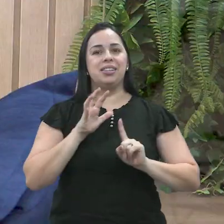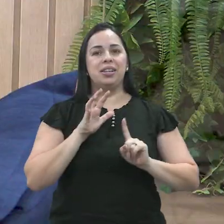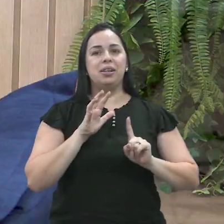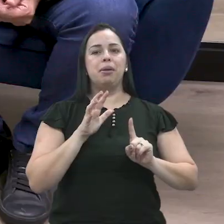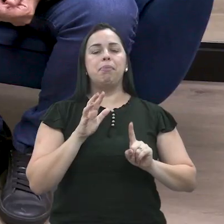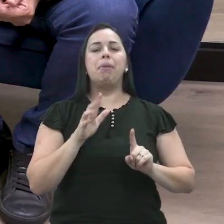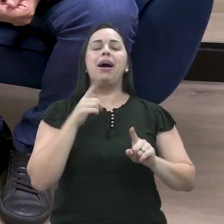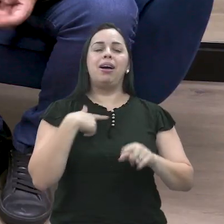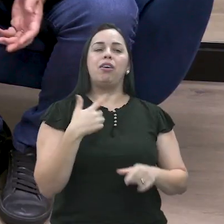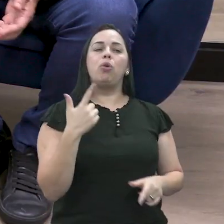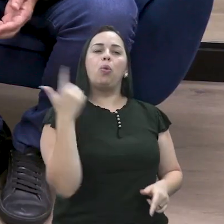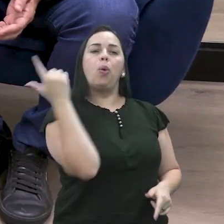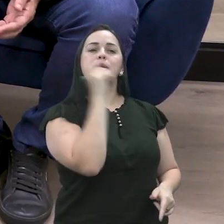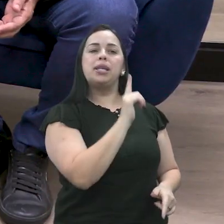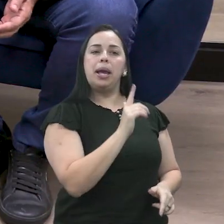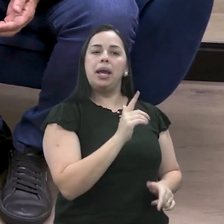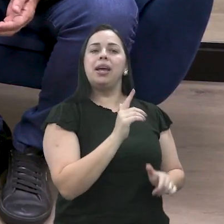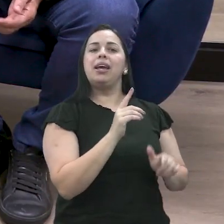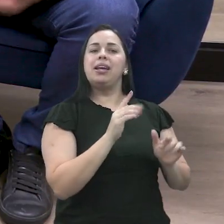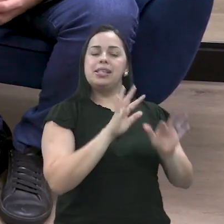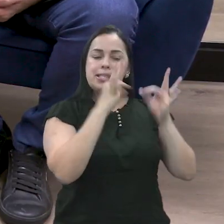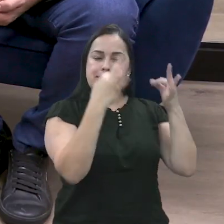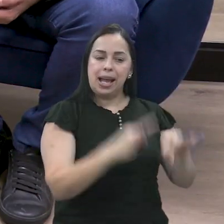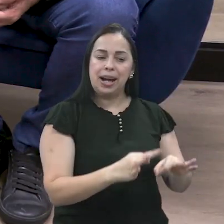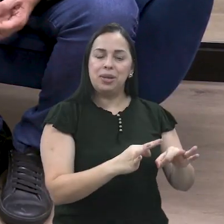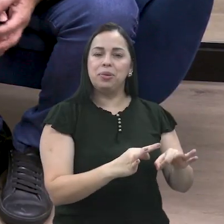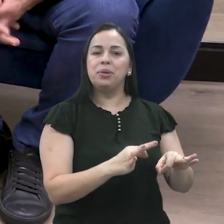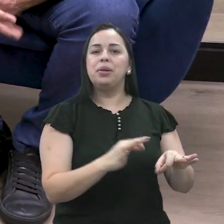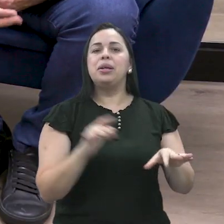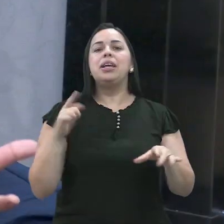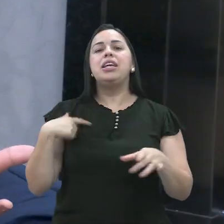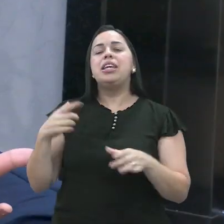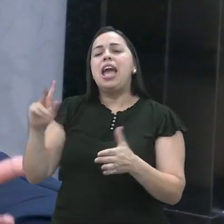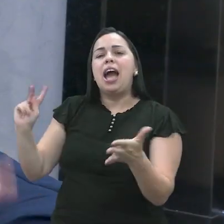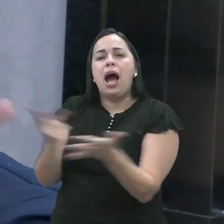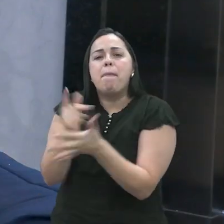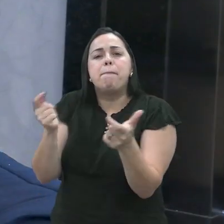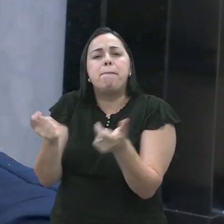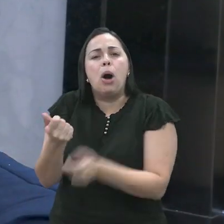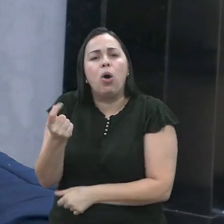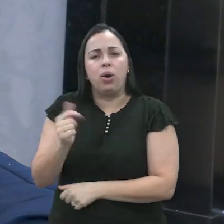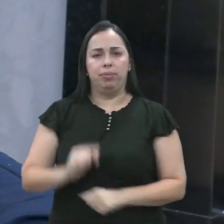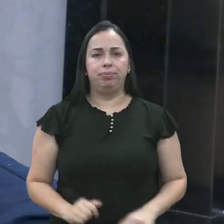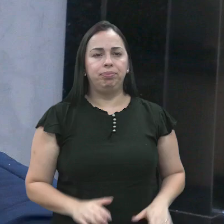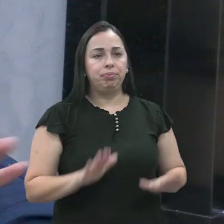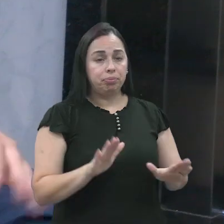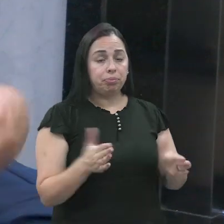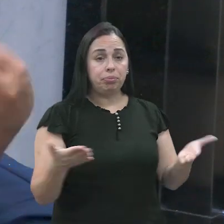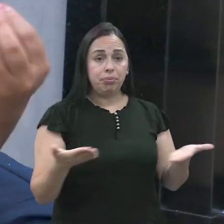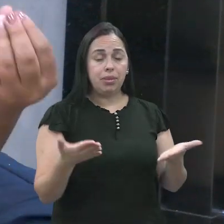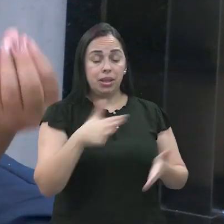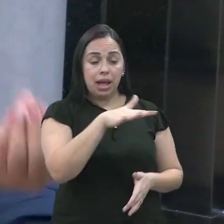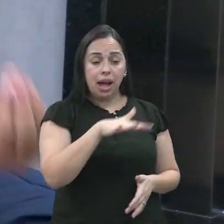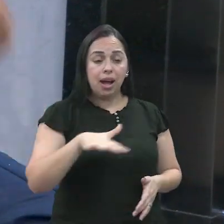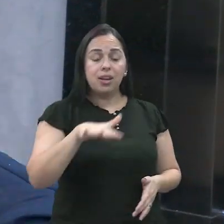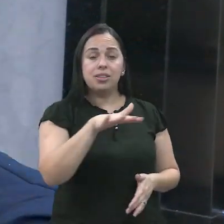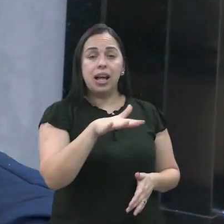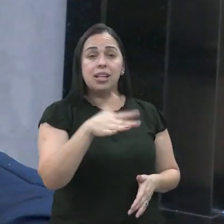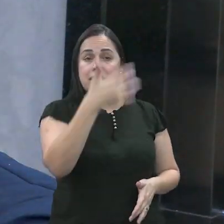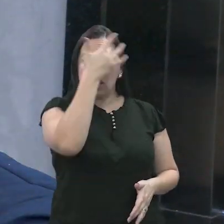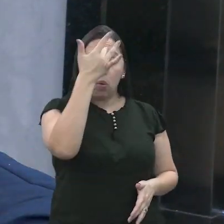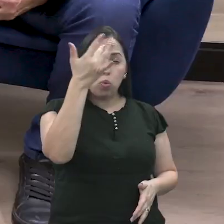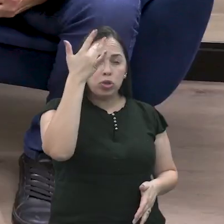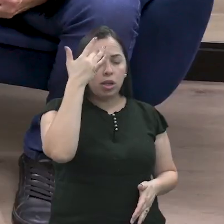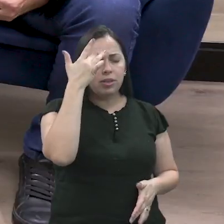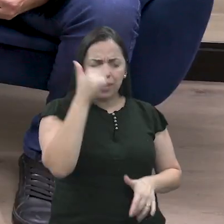palavras, para acertar mais e errar menos. E na sua campanha, uma das suas bandeiras foi a saúde mental. Como que o senhor pretende atuar